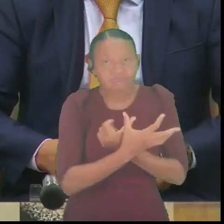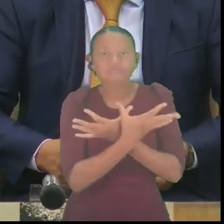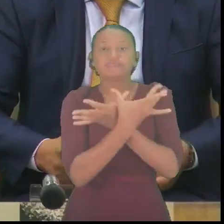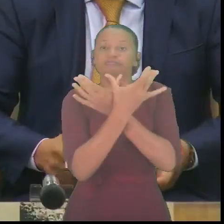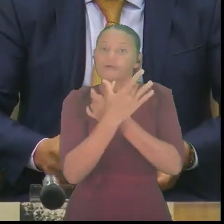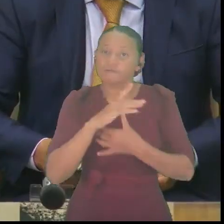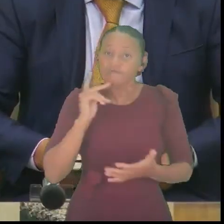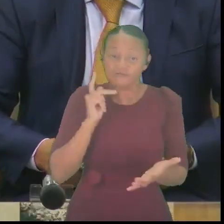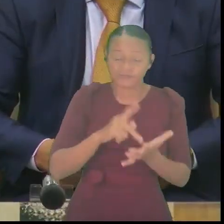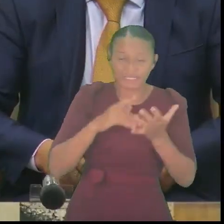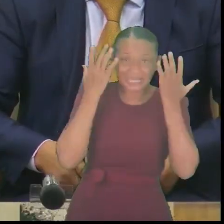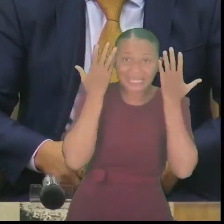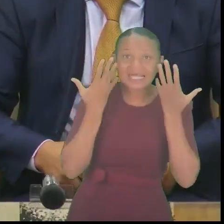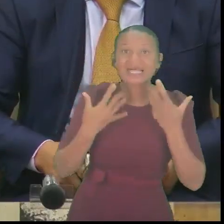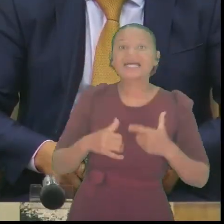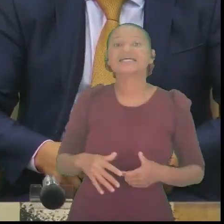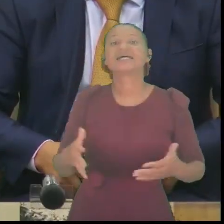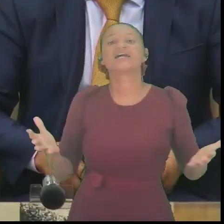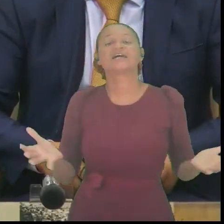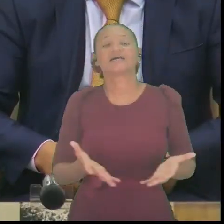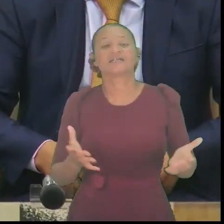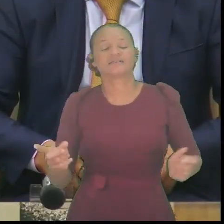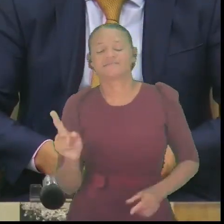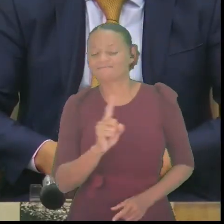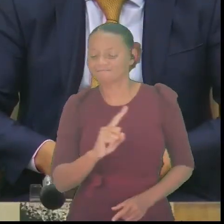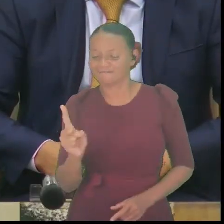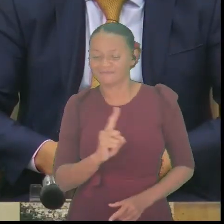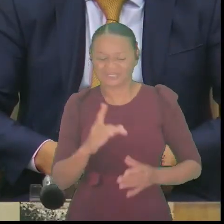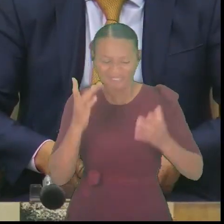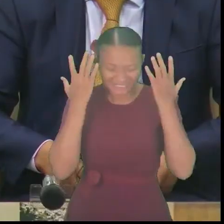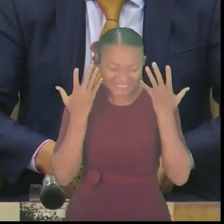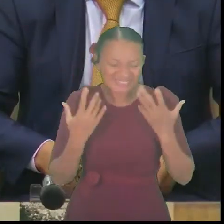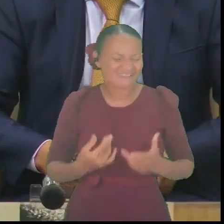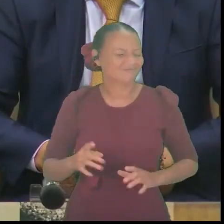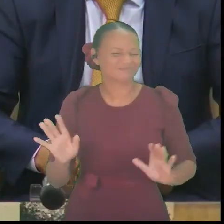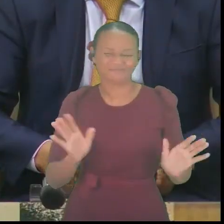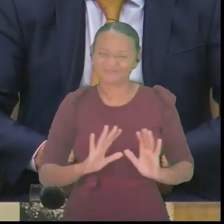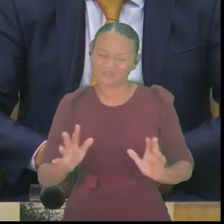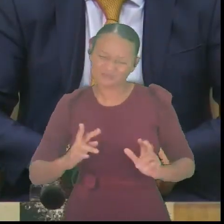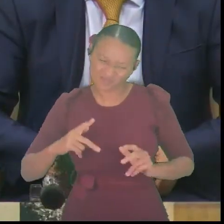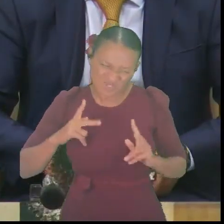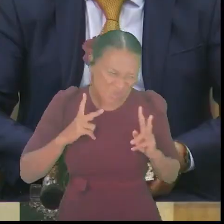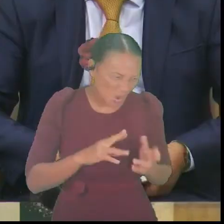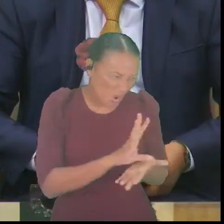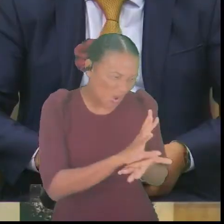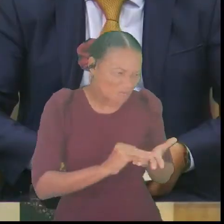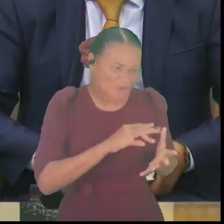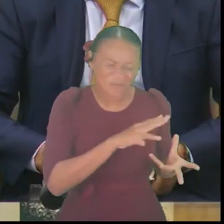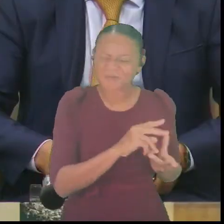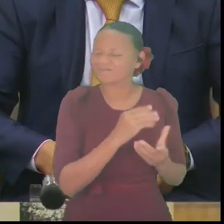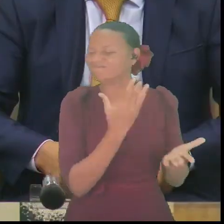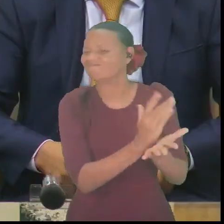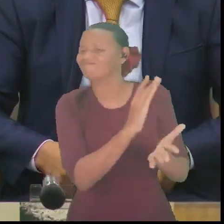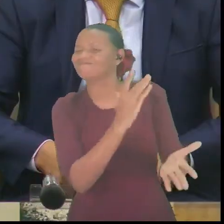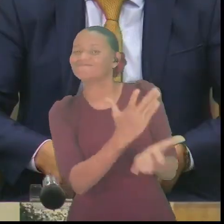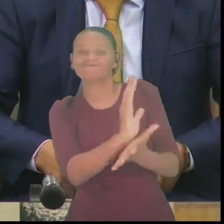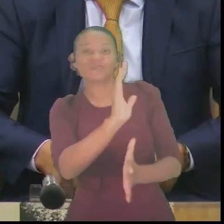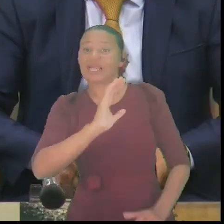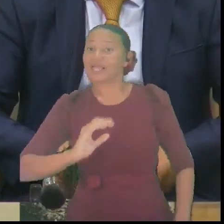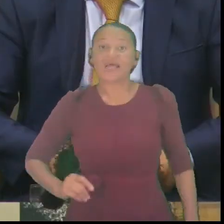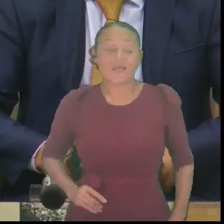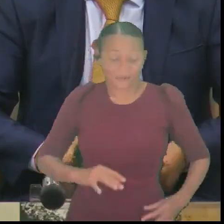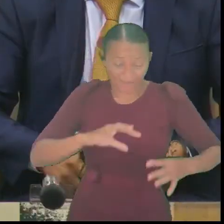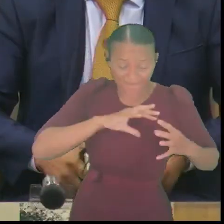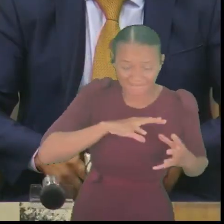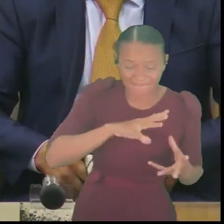apenas natural, agora você também é não natural, porque você não anda no curso do mundo, você não age, ou seja, o